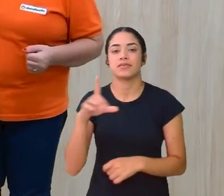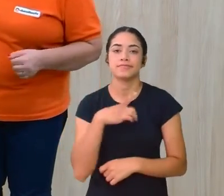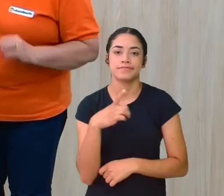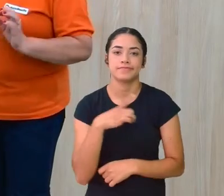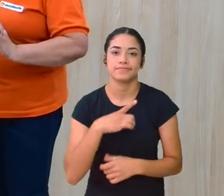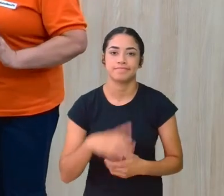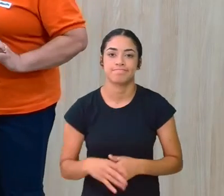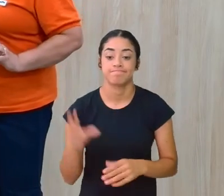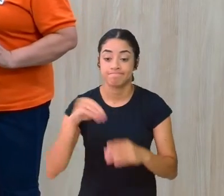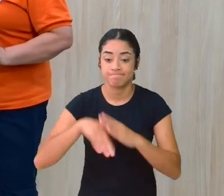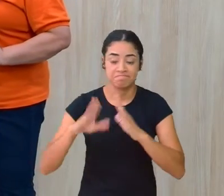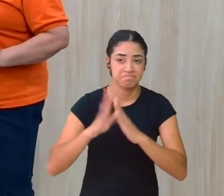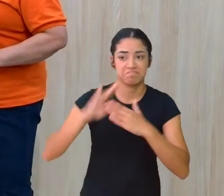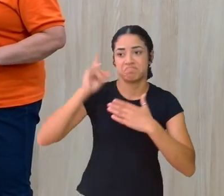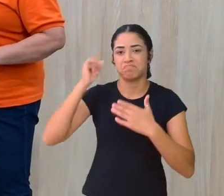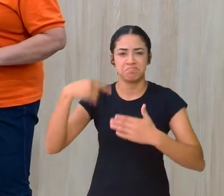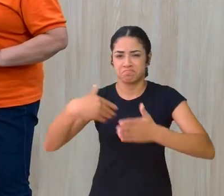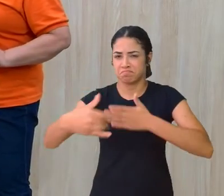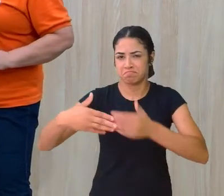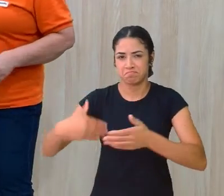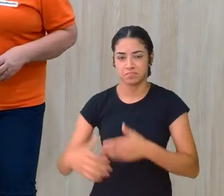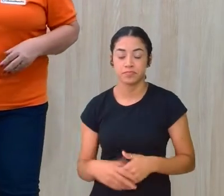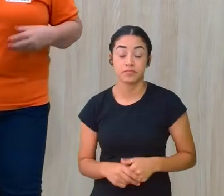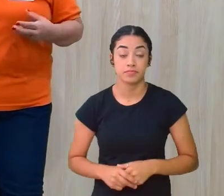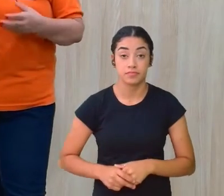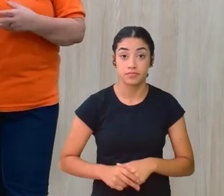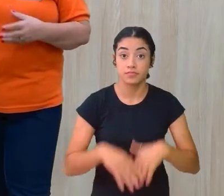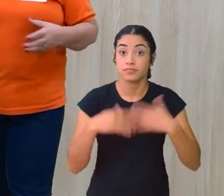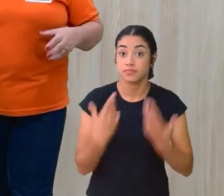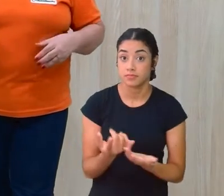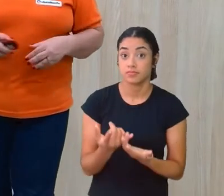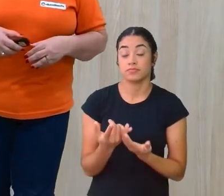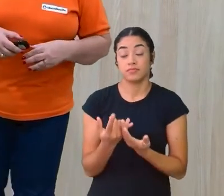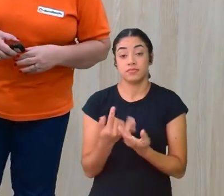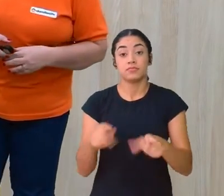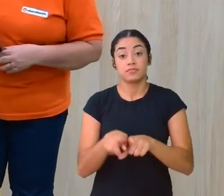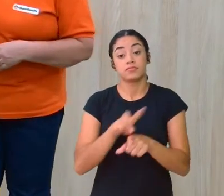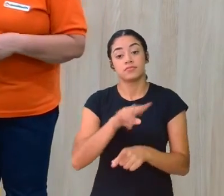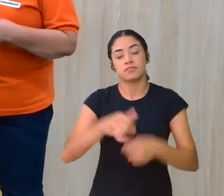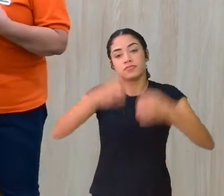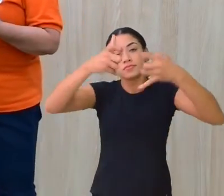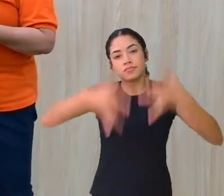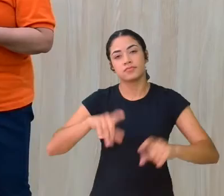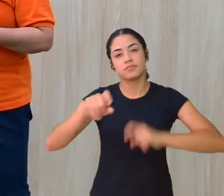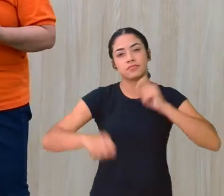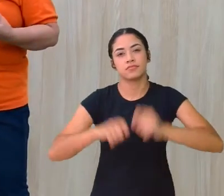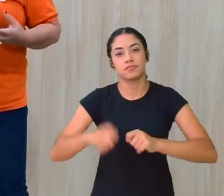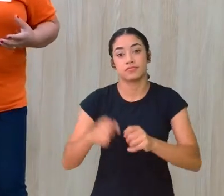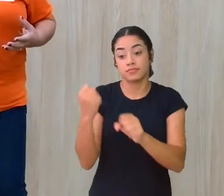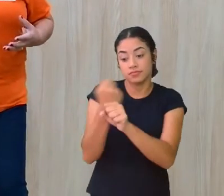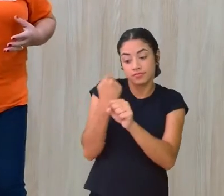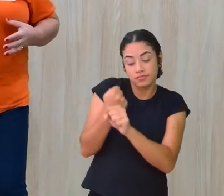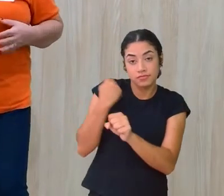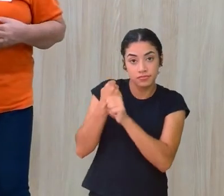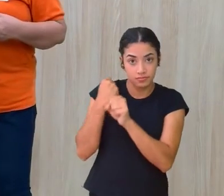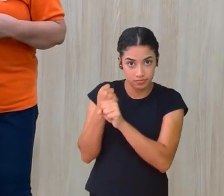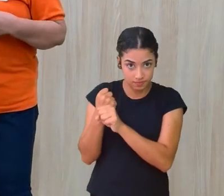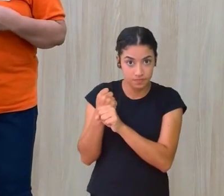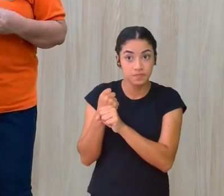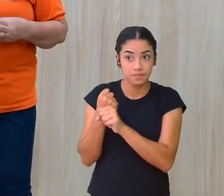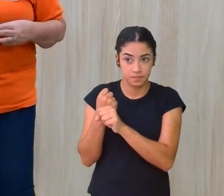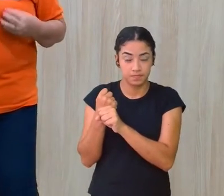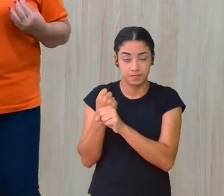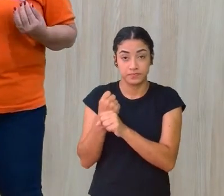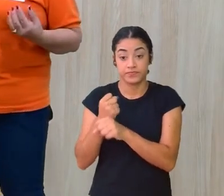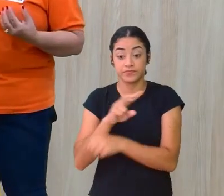casa. E o que é que nós temos mais, professora? A gente vai falar aí da questão, olha, nas construções. Então, aí a gente